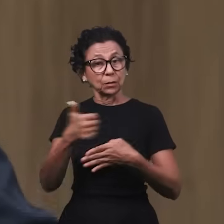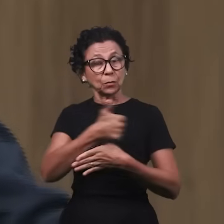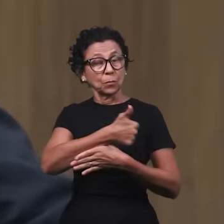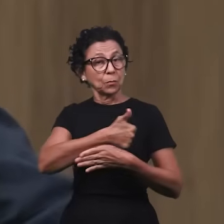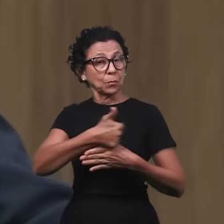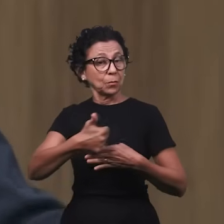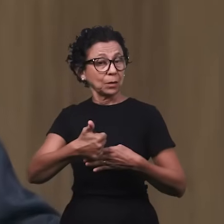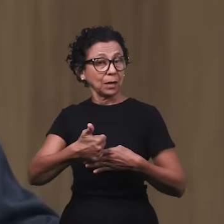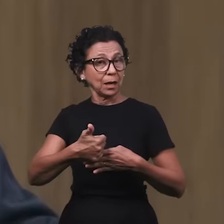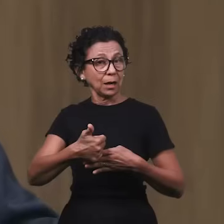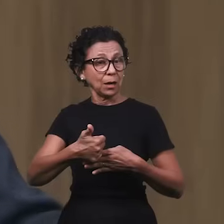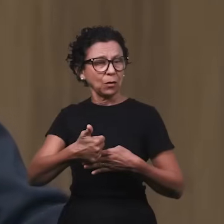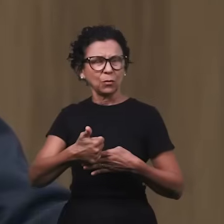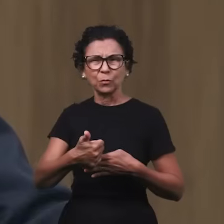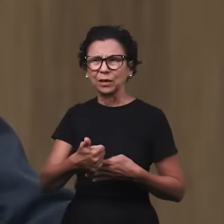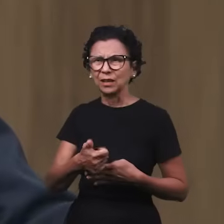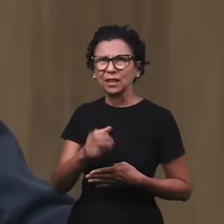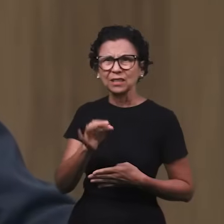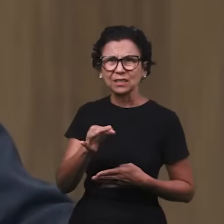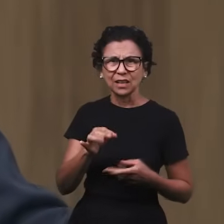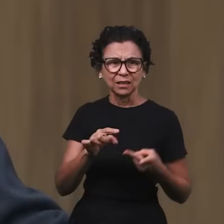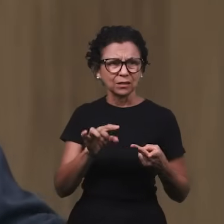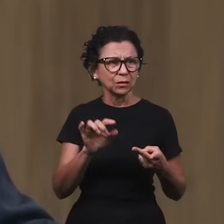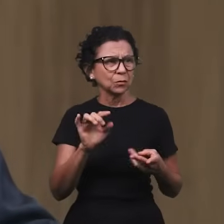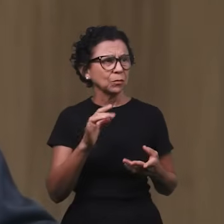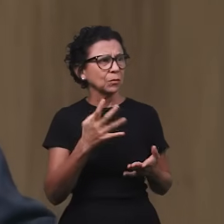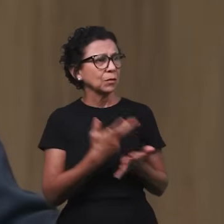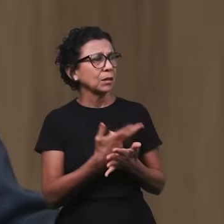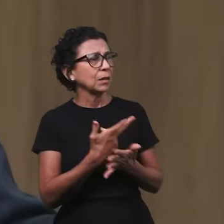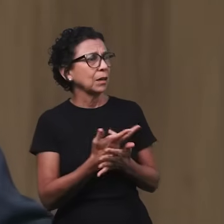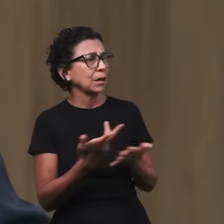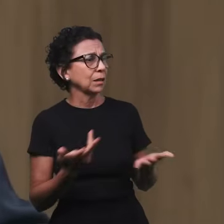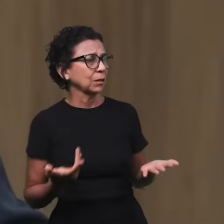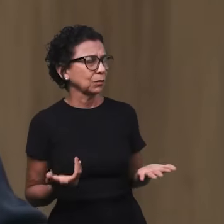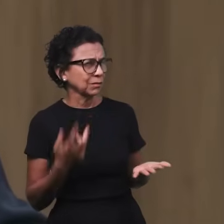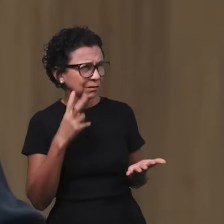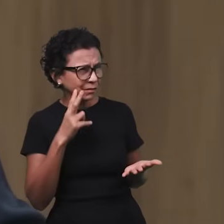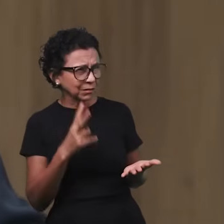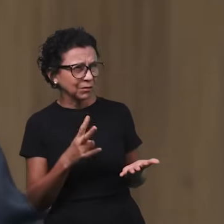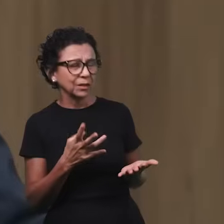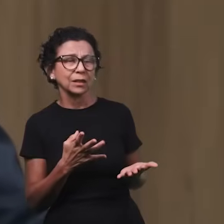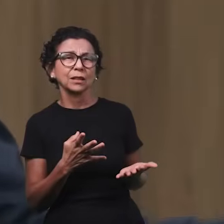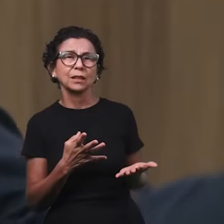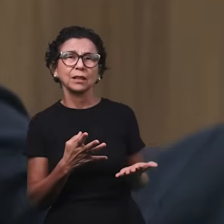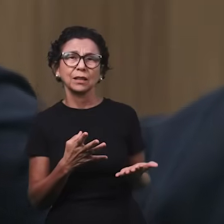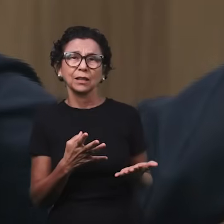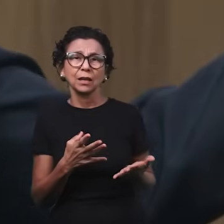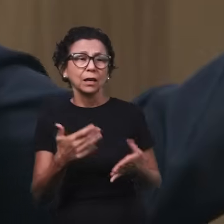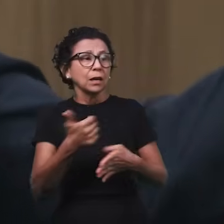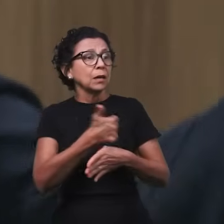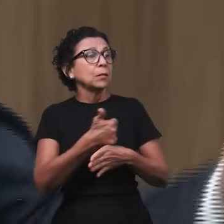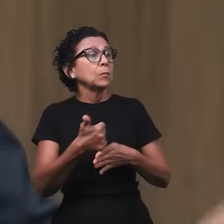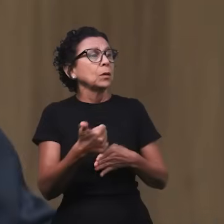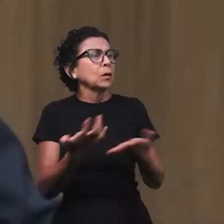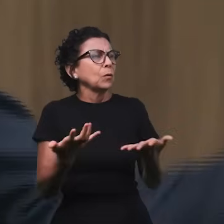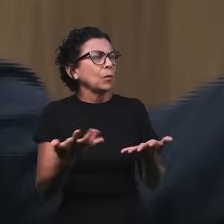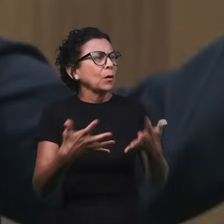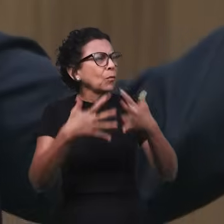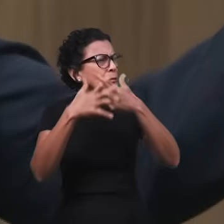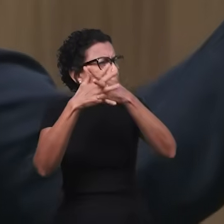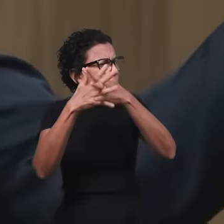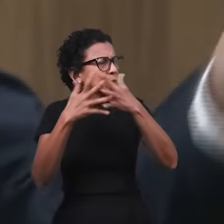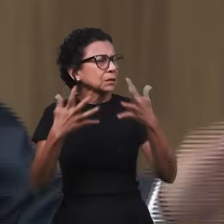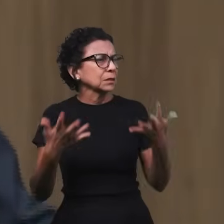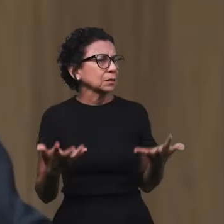conseguem discernir mais o que é certo, o que é errado, por causa da confusão moral. Até as leis, né?